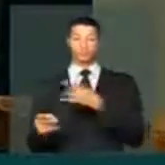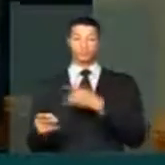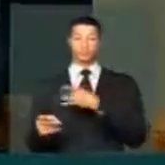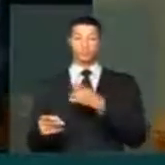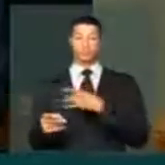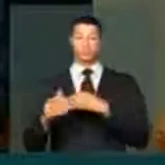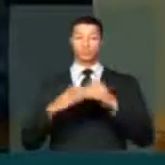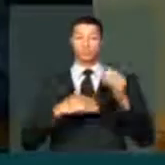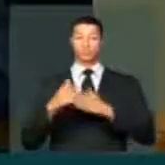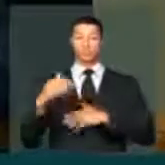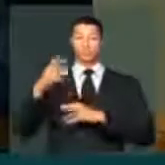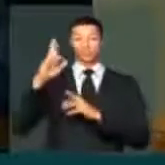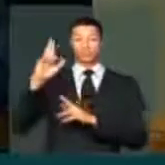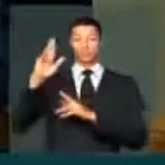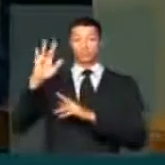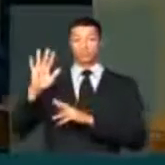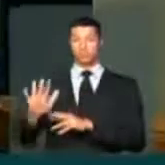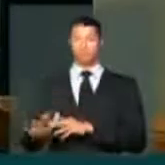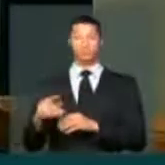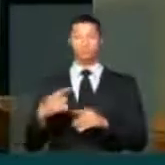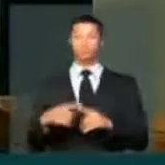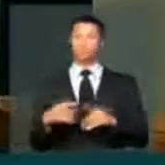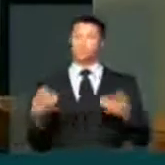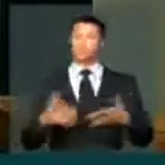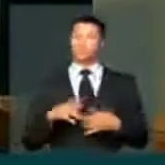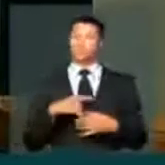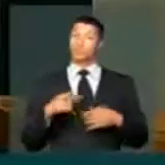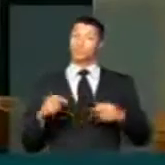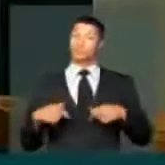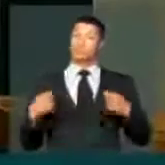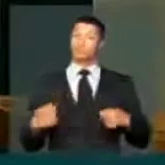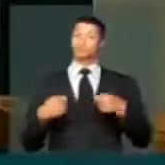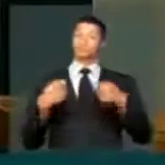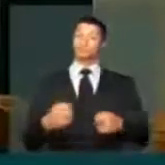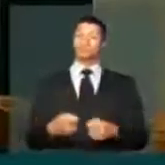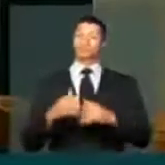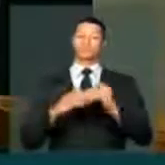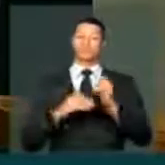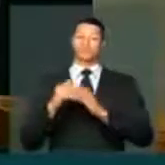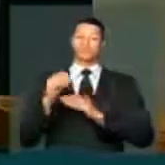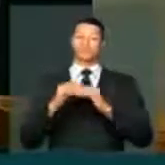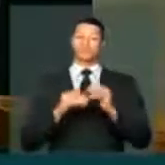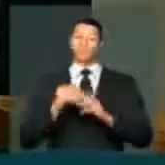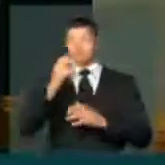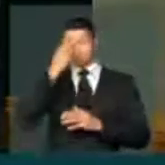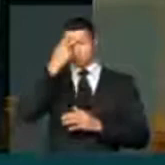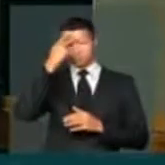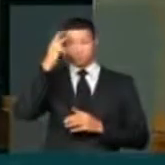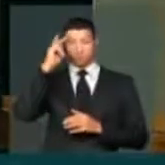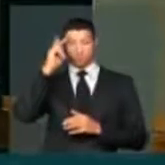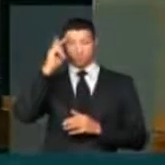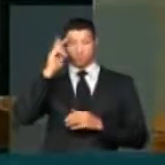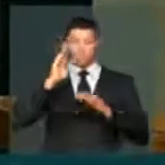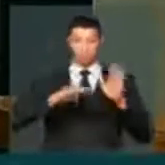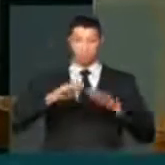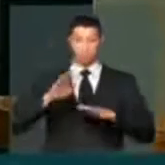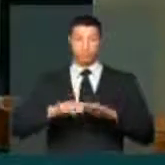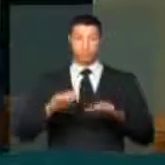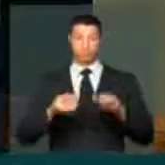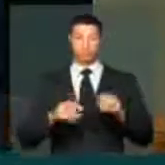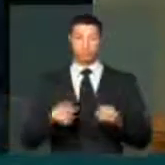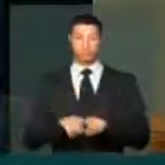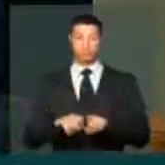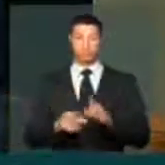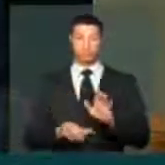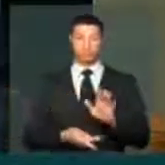sobre a esperança, porque houve uma coação com relação às pessoas, muitas vezes, que dependem